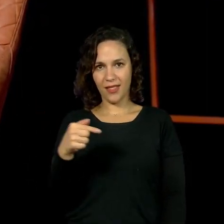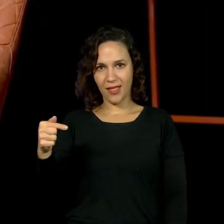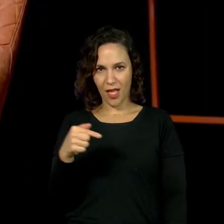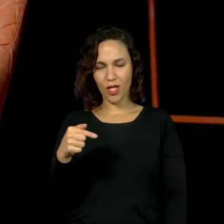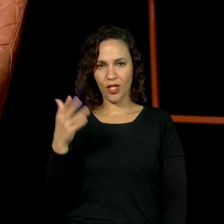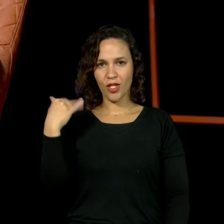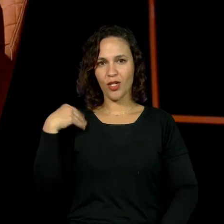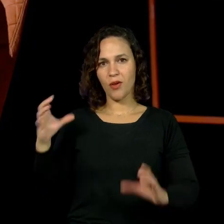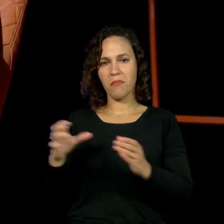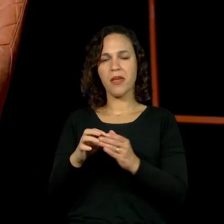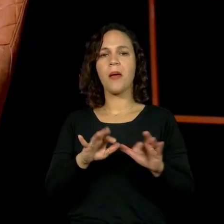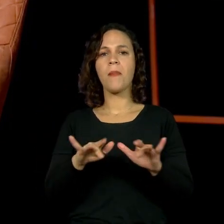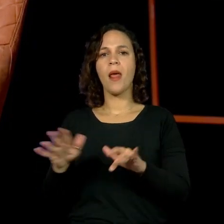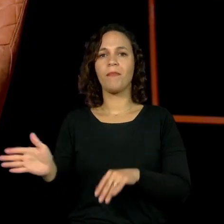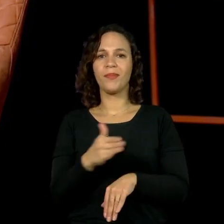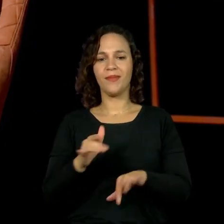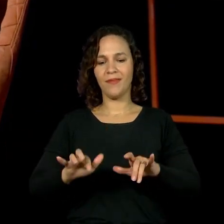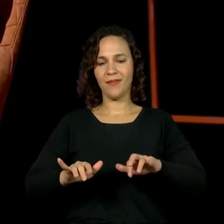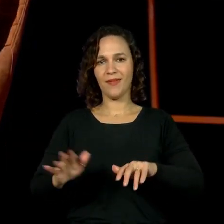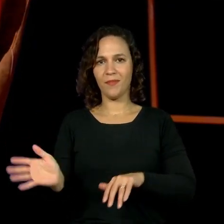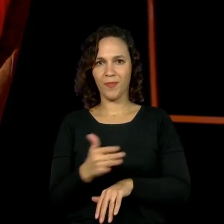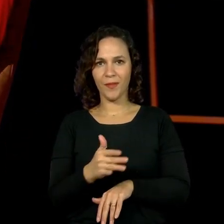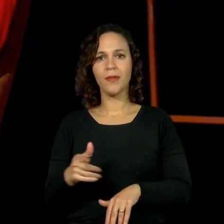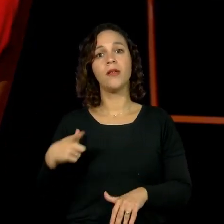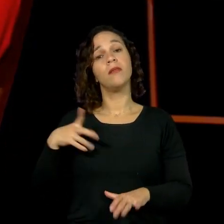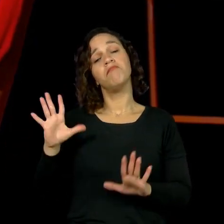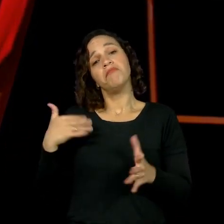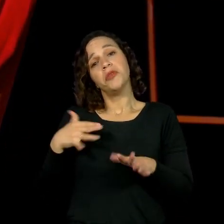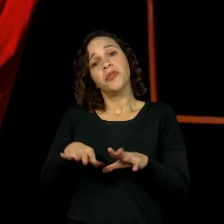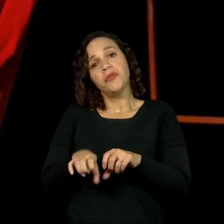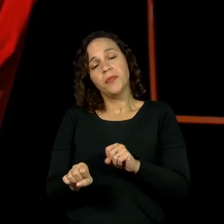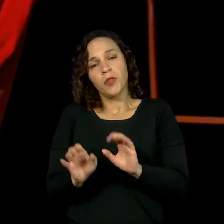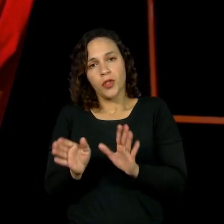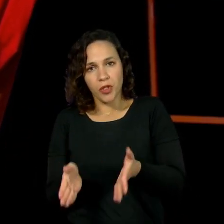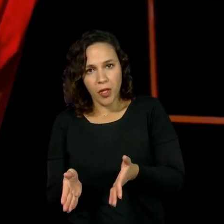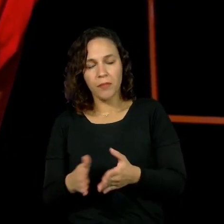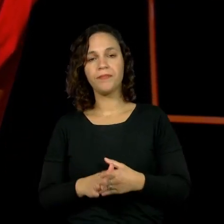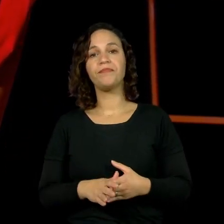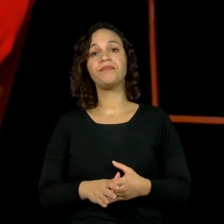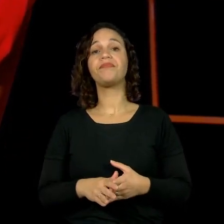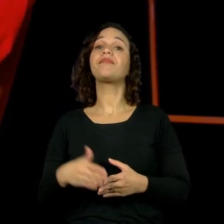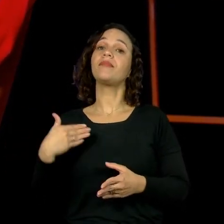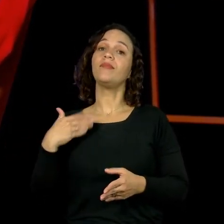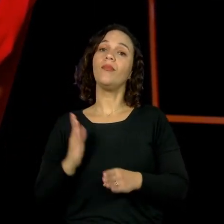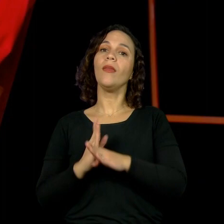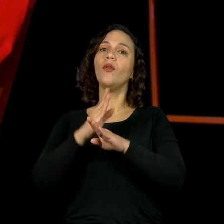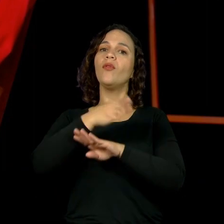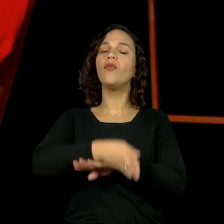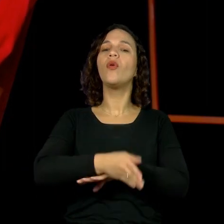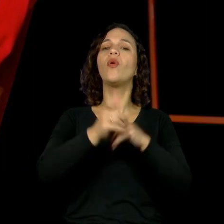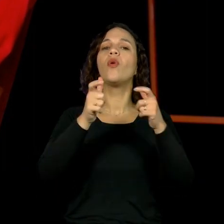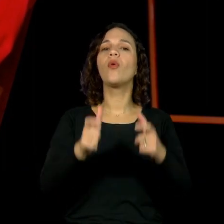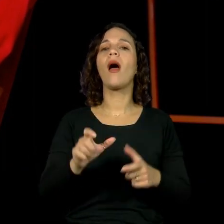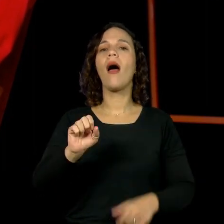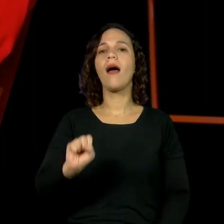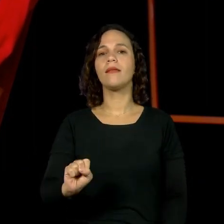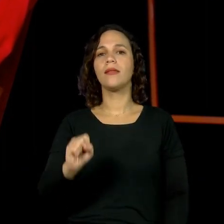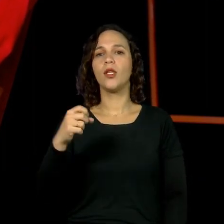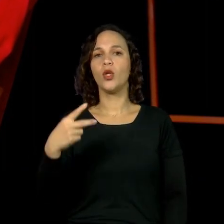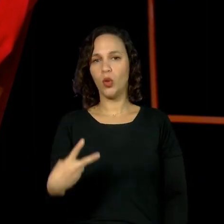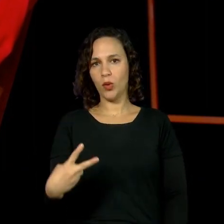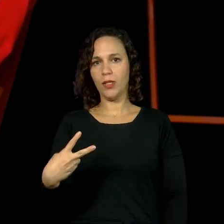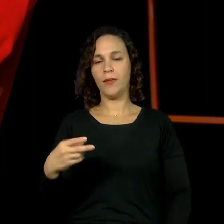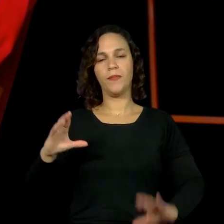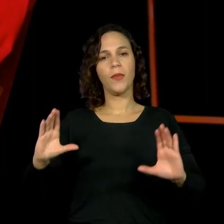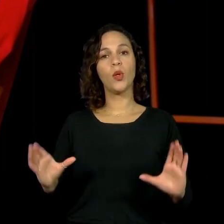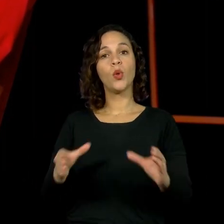Então, datilógrafo, essa coisa. Então, eu tinha essa formação. Eu fui servir no S2, na minha unidade, do Grupo